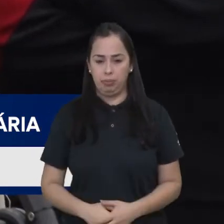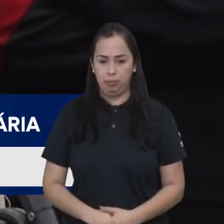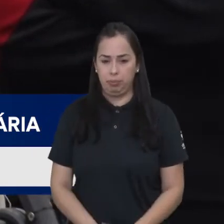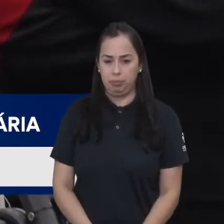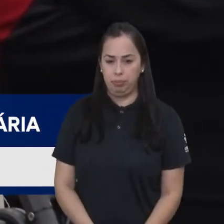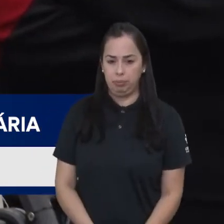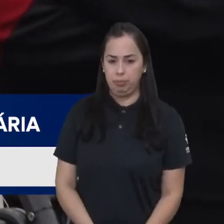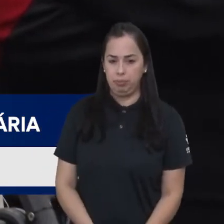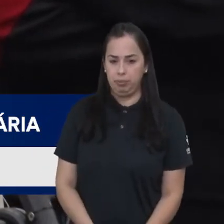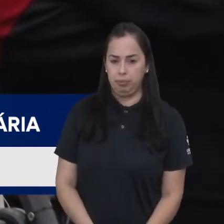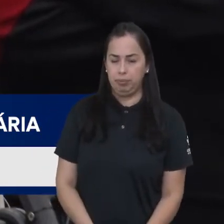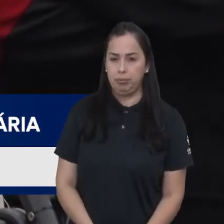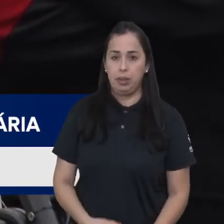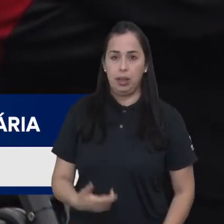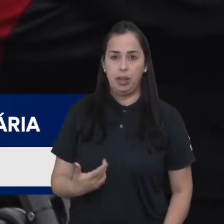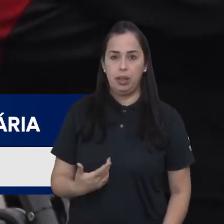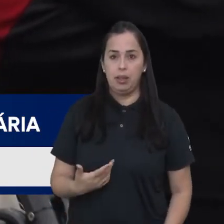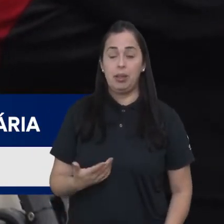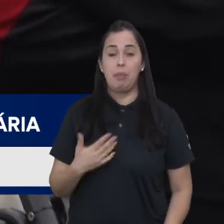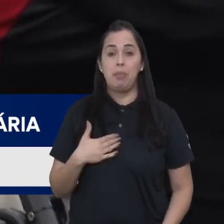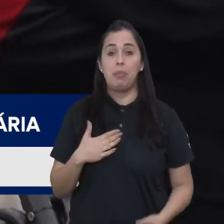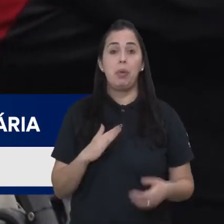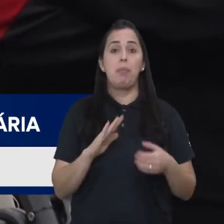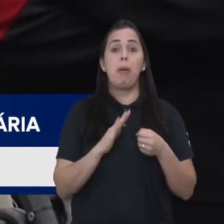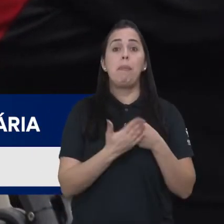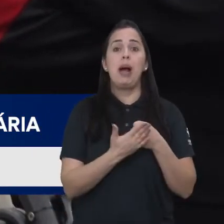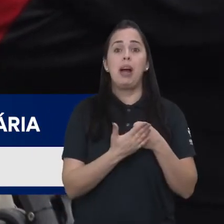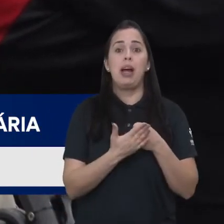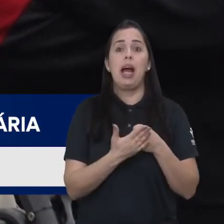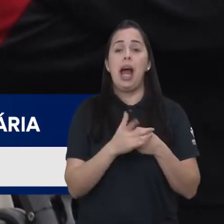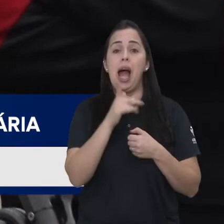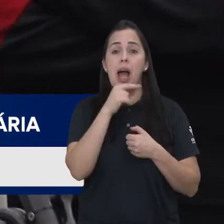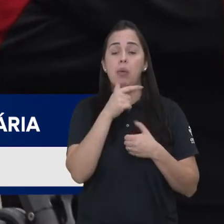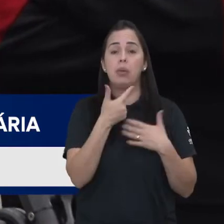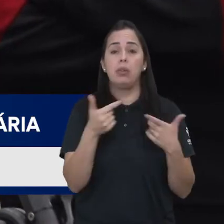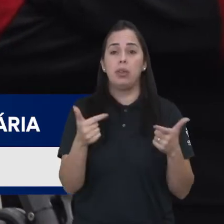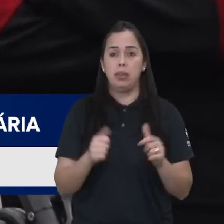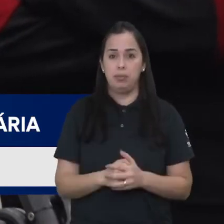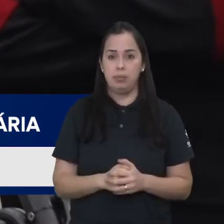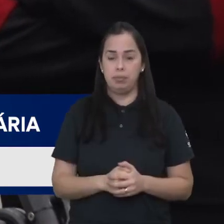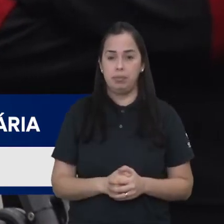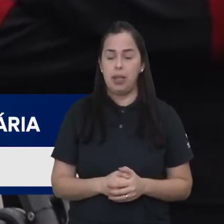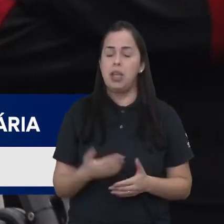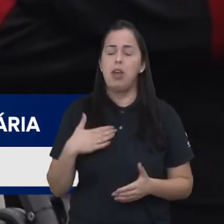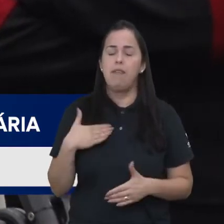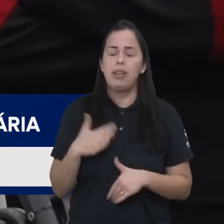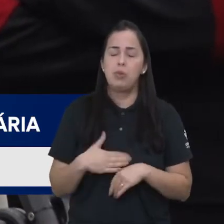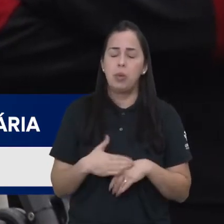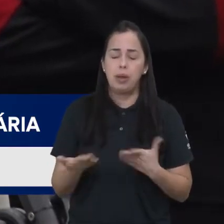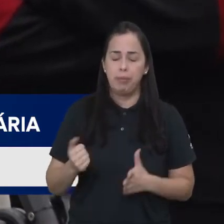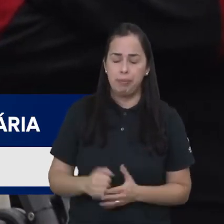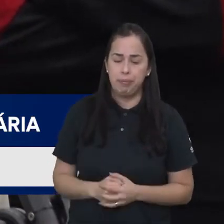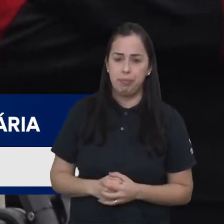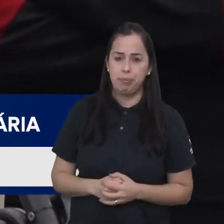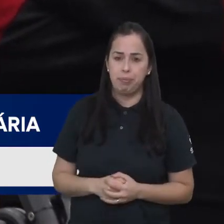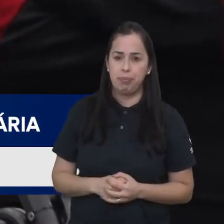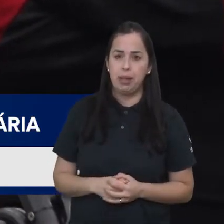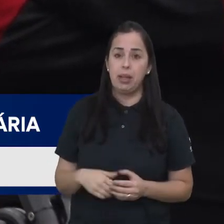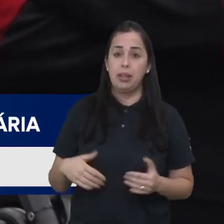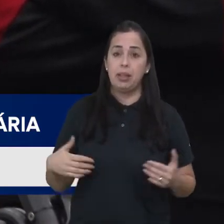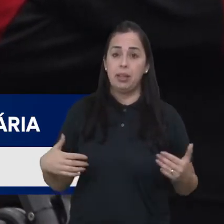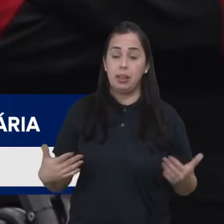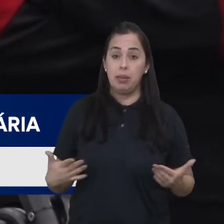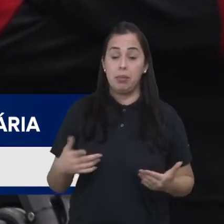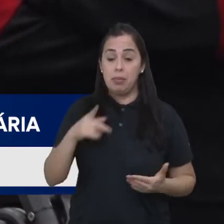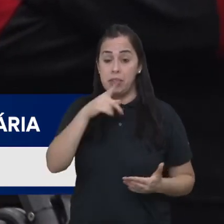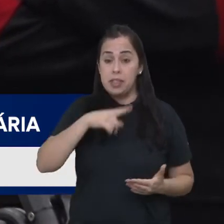eu fico sem como pôr água no meu bairro, como é que eu vou fazer? Sendo que é eu que tenho que pôr água. Tá? Então, isso aí